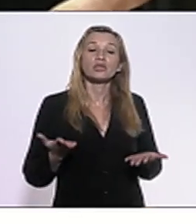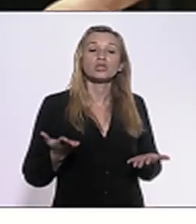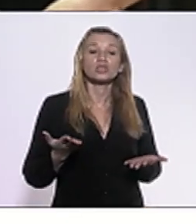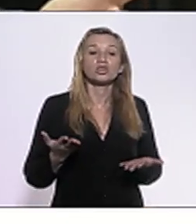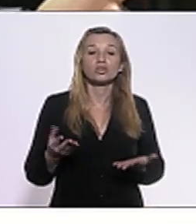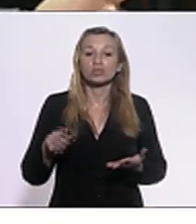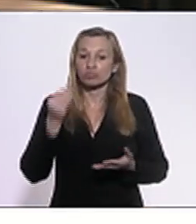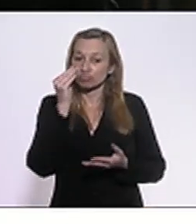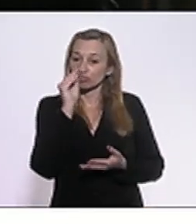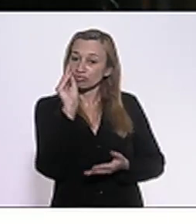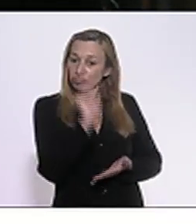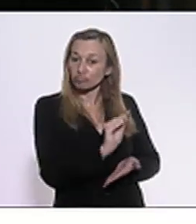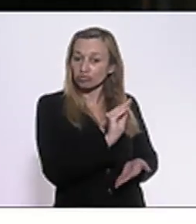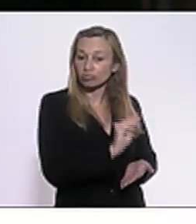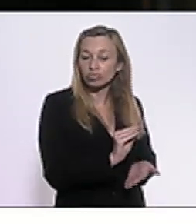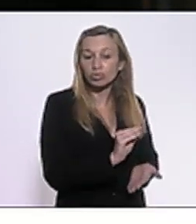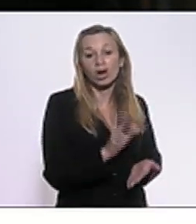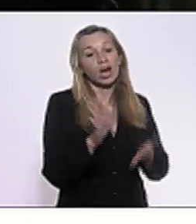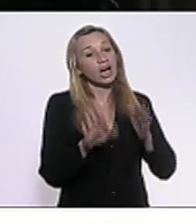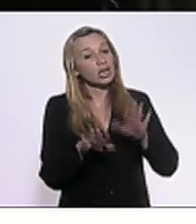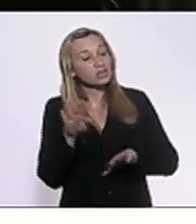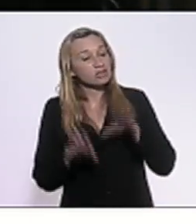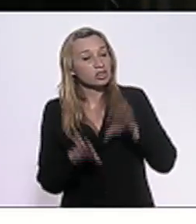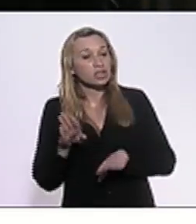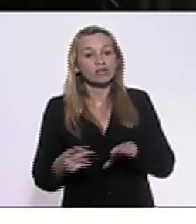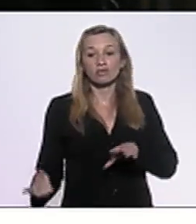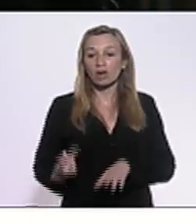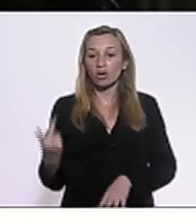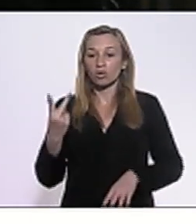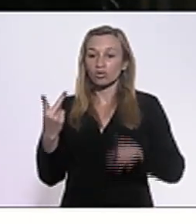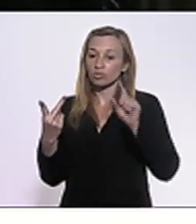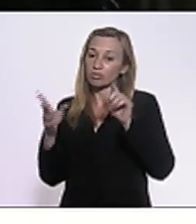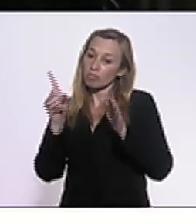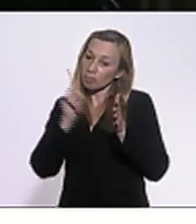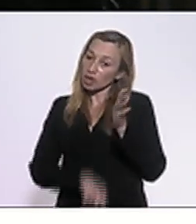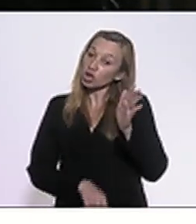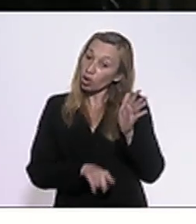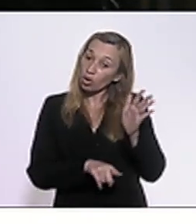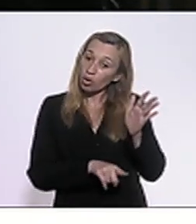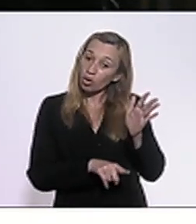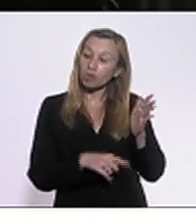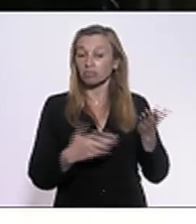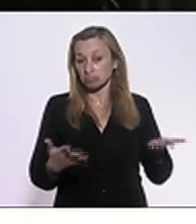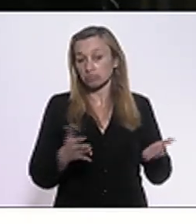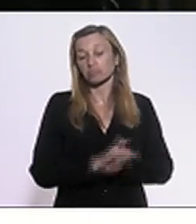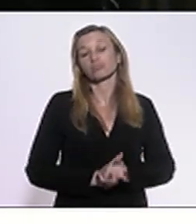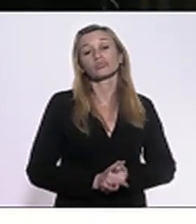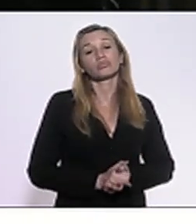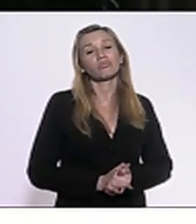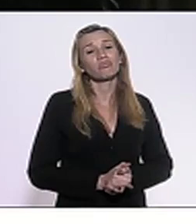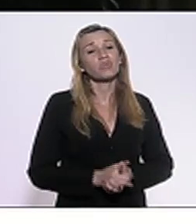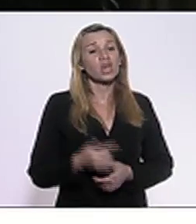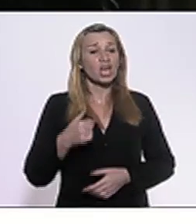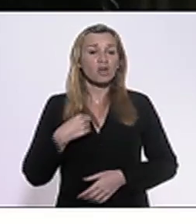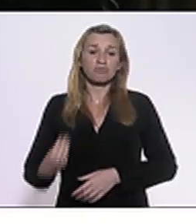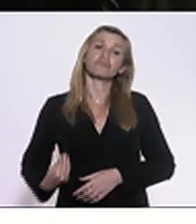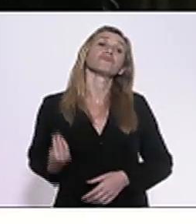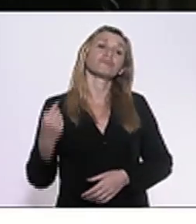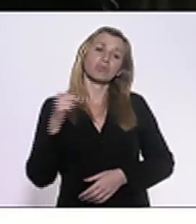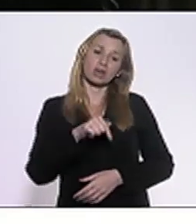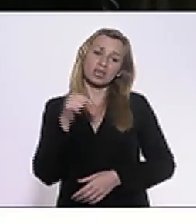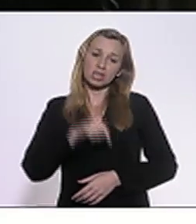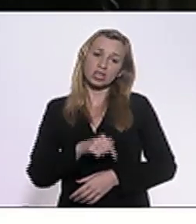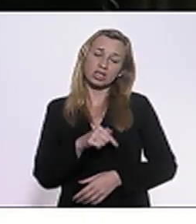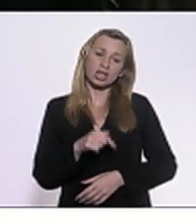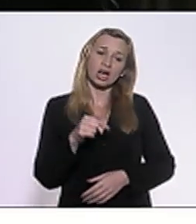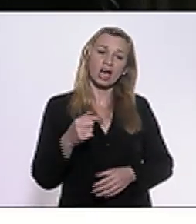são rejeitadas, às vezes por valores menores que esse. E desde que eu estou aqui, a dívida